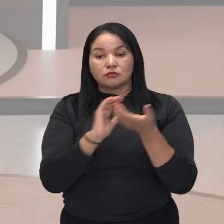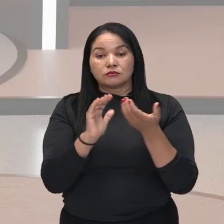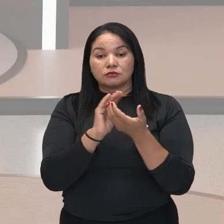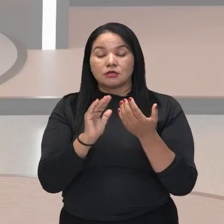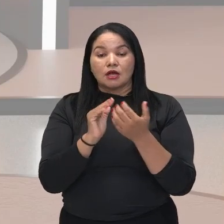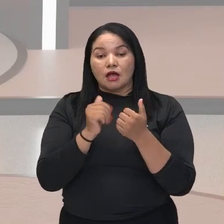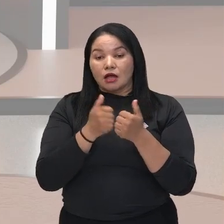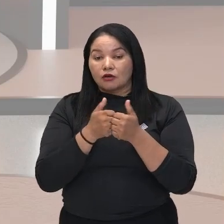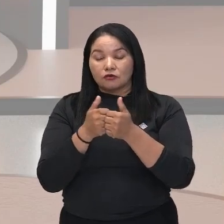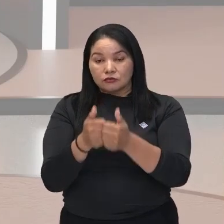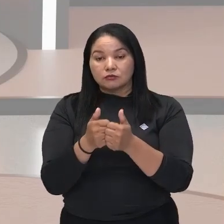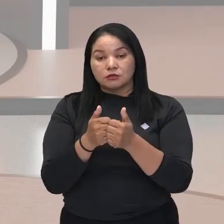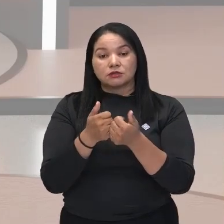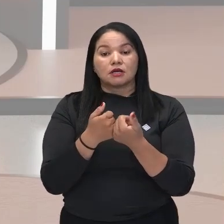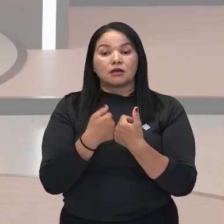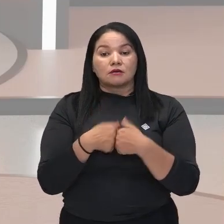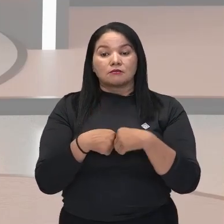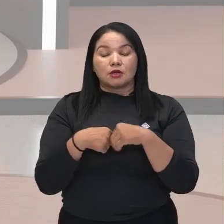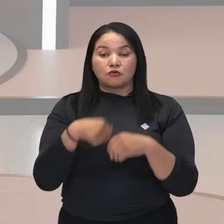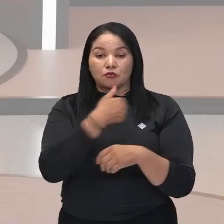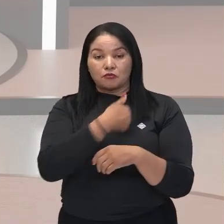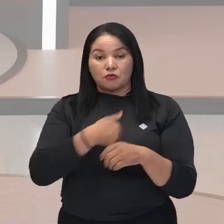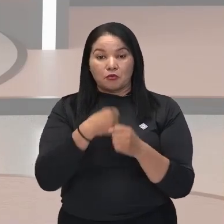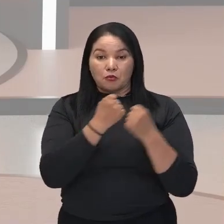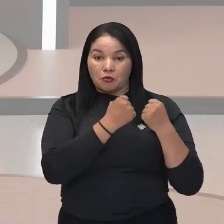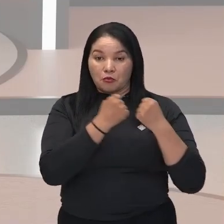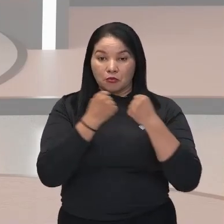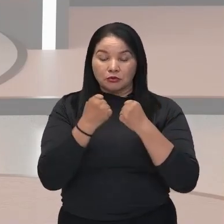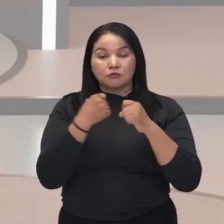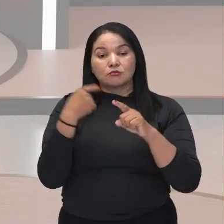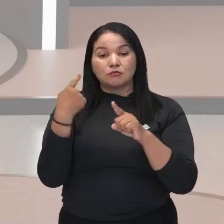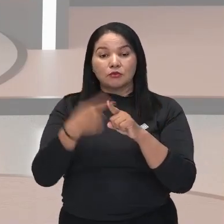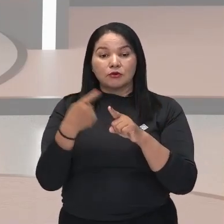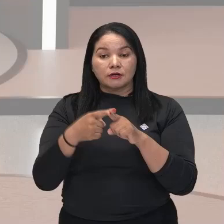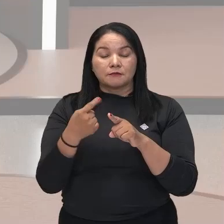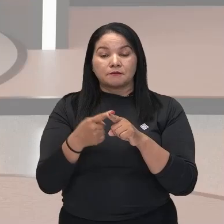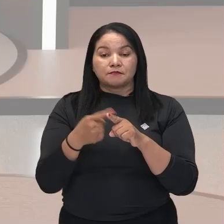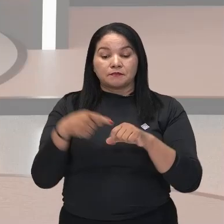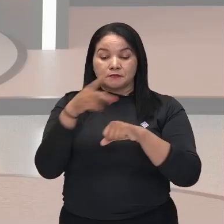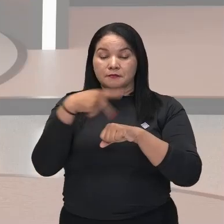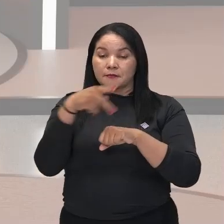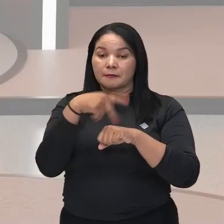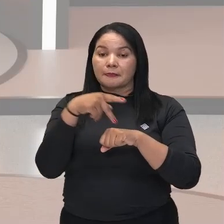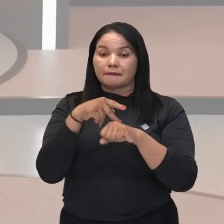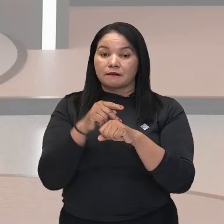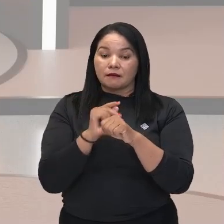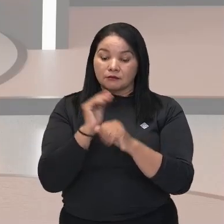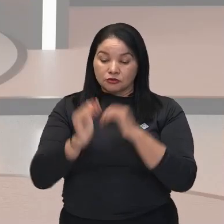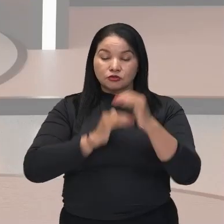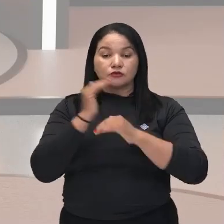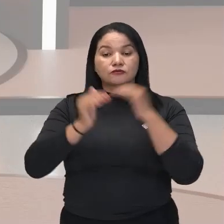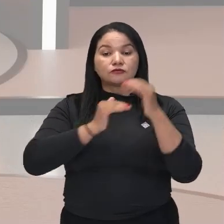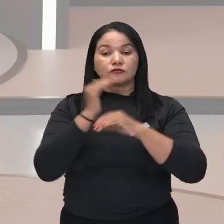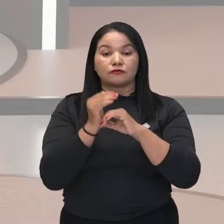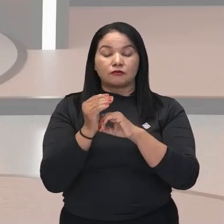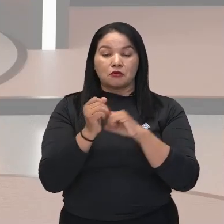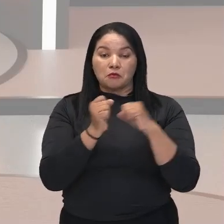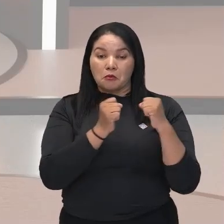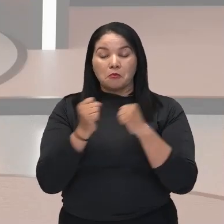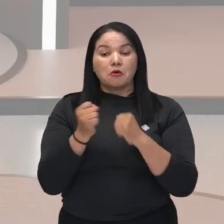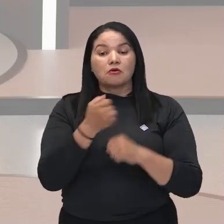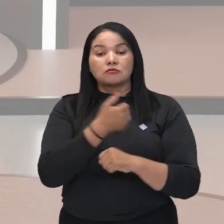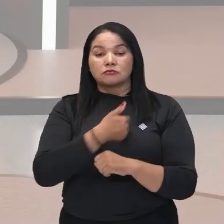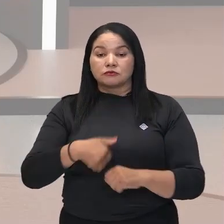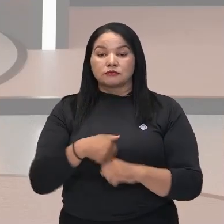perto pelas potências mundiais, porque também esses países estão se tornando potências mundiais, tá? Uma vez que